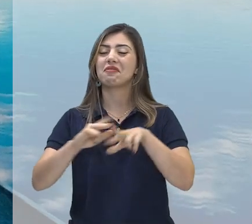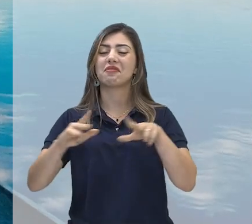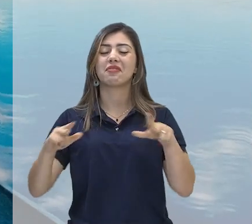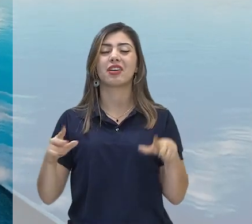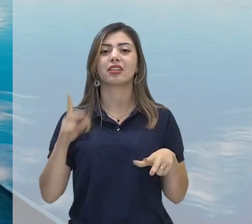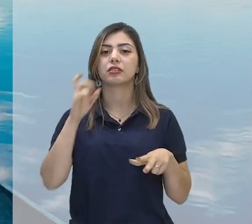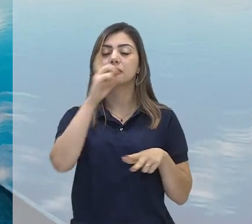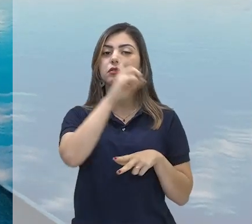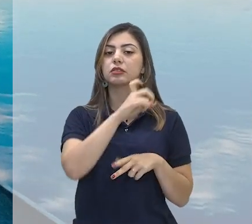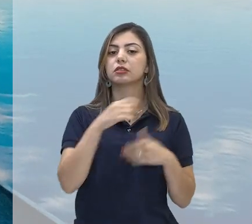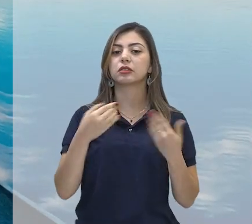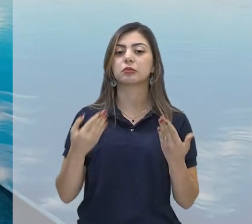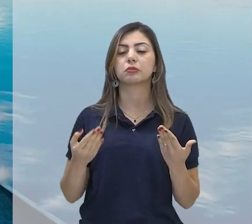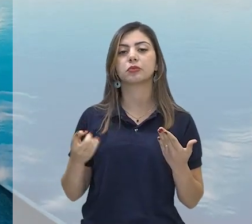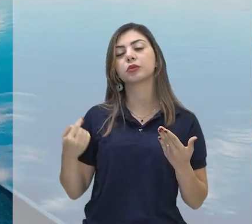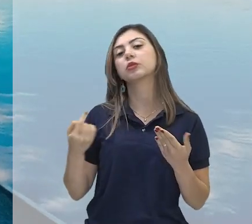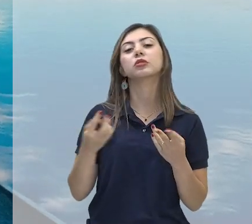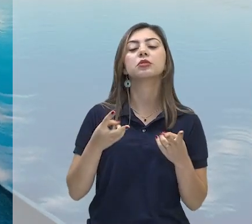a gente vê